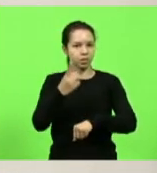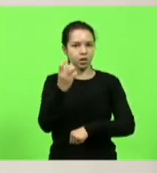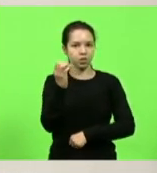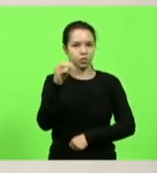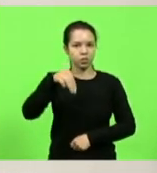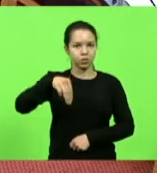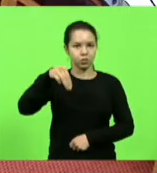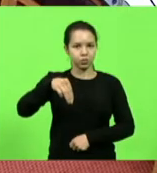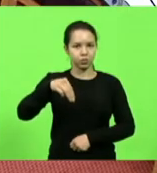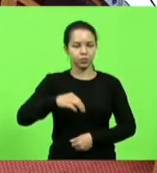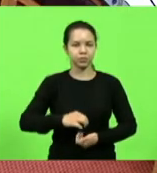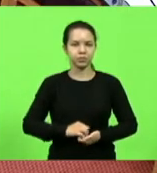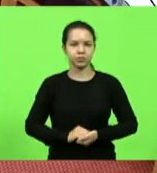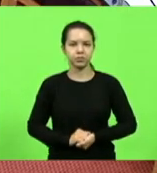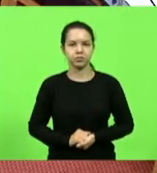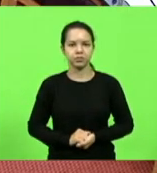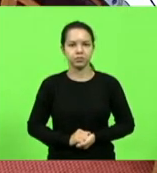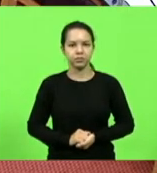deputada.